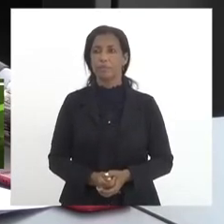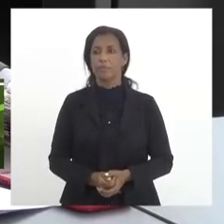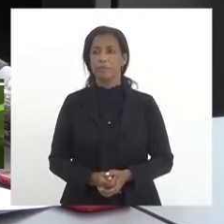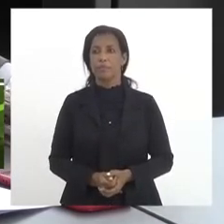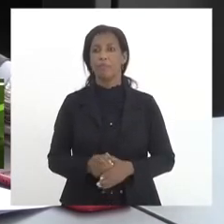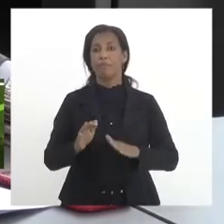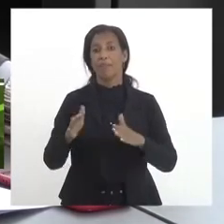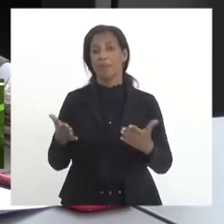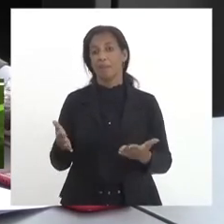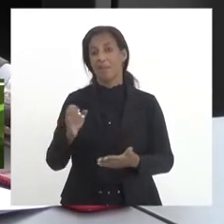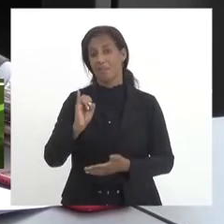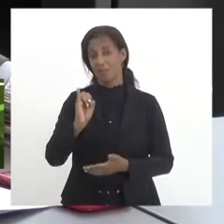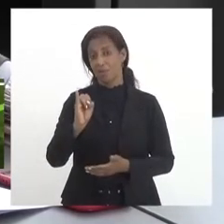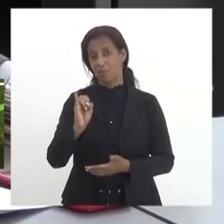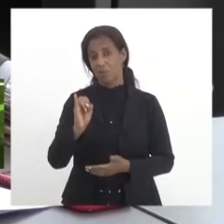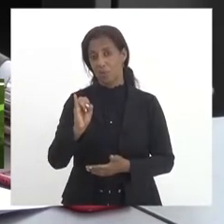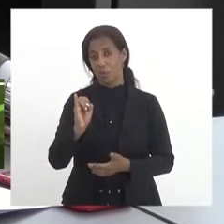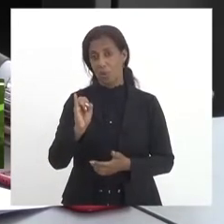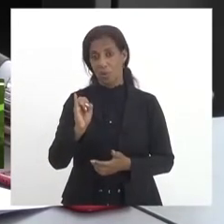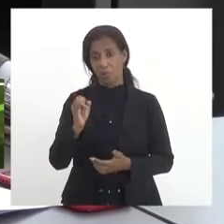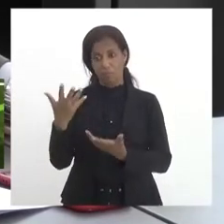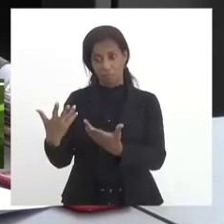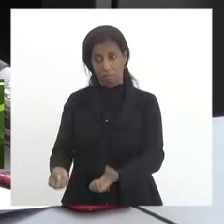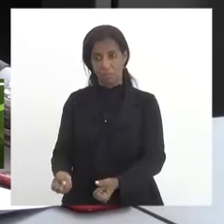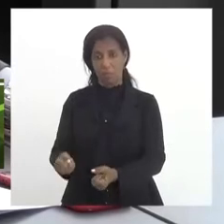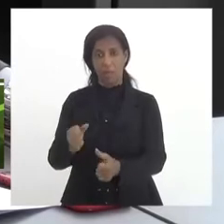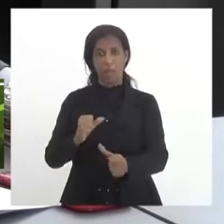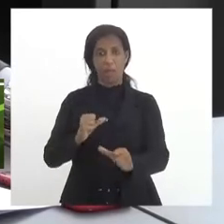Mas, se o senhor me permitir, eu mudo o voto.